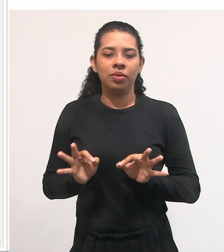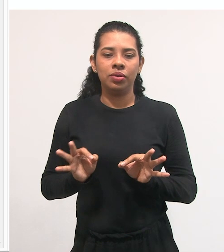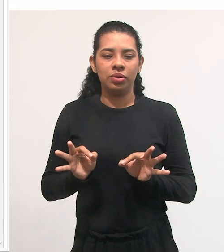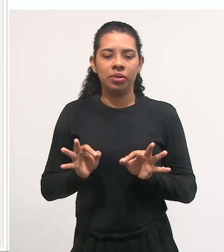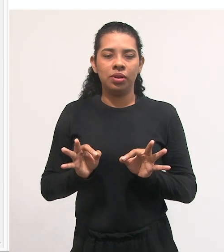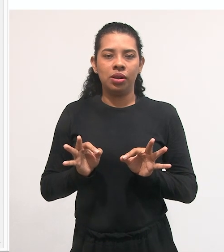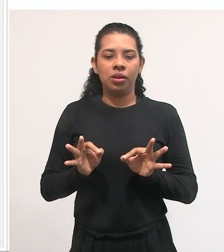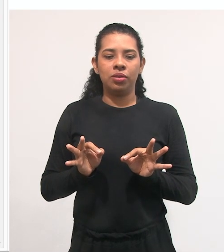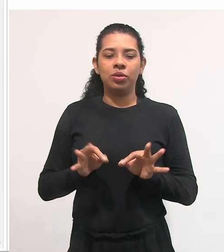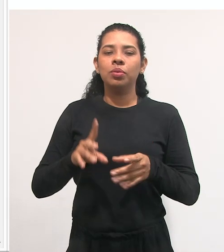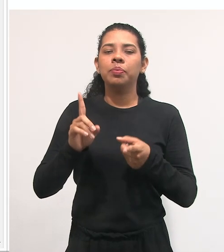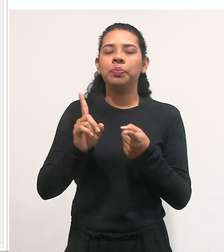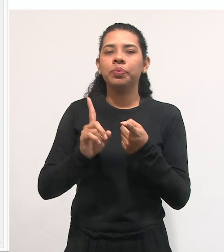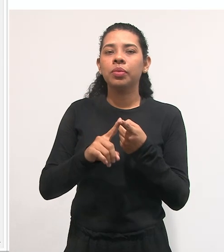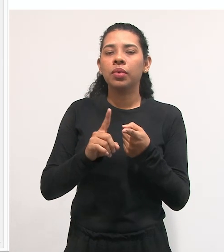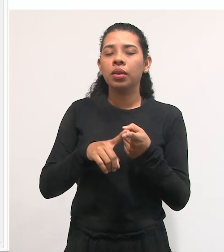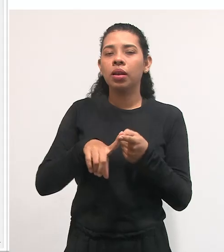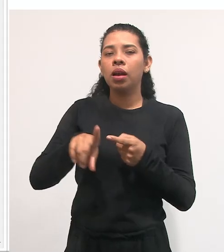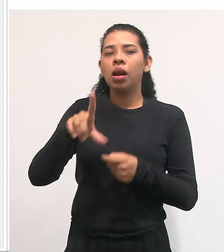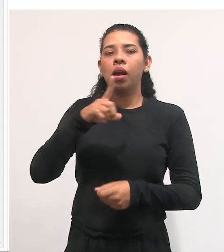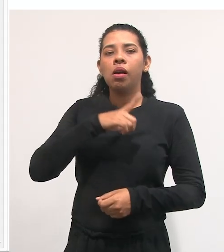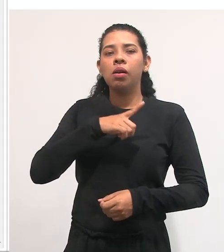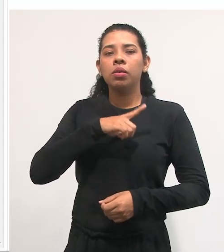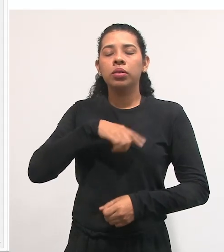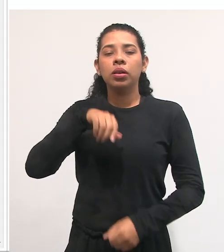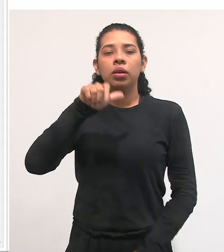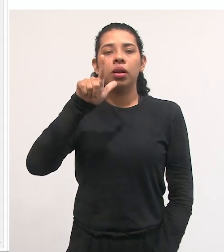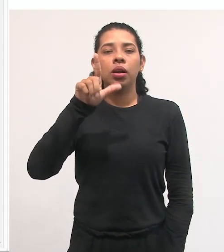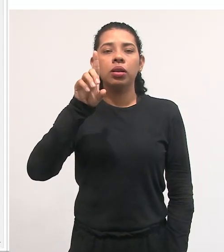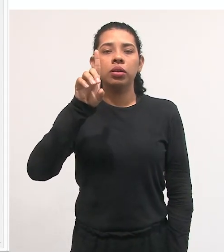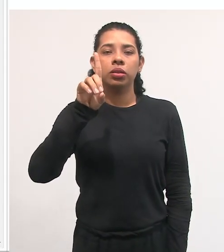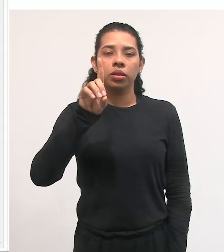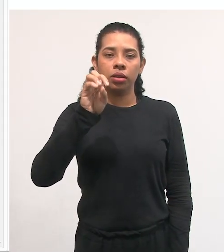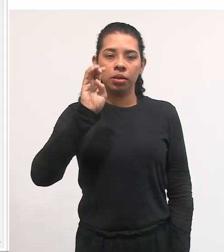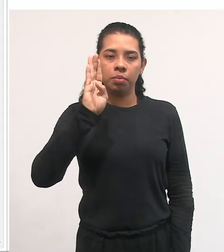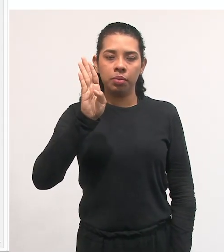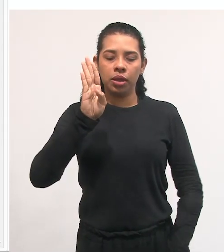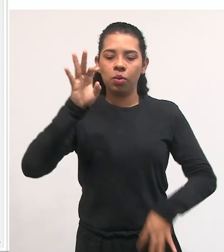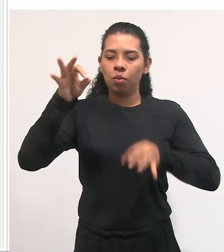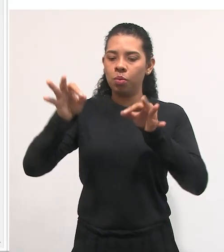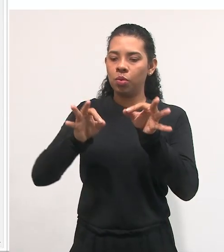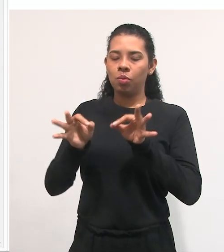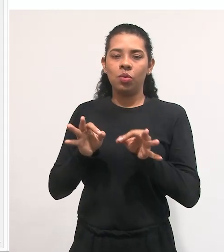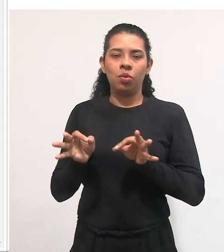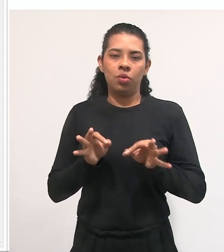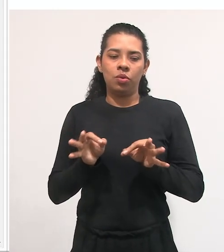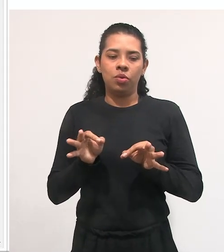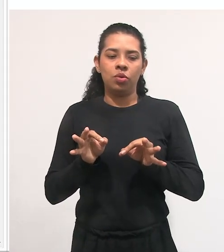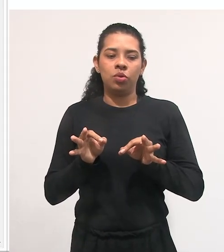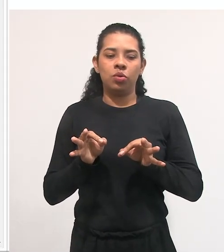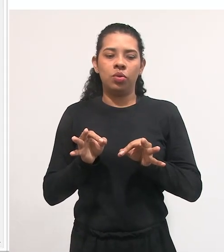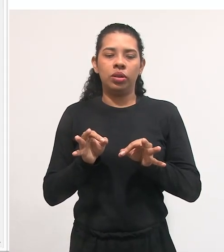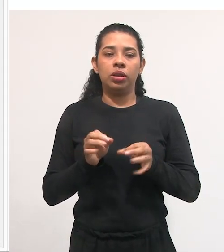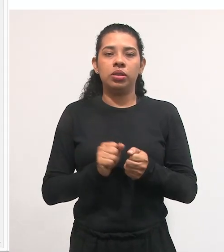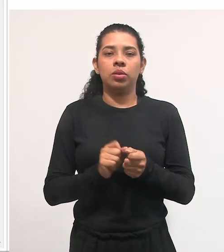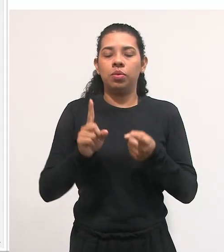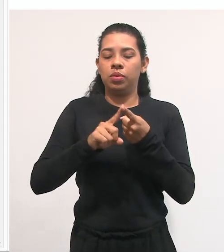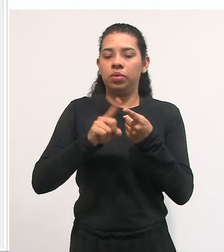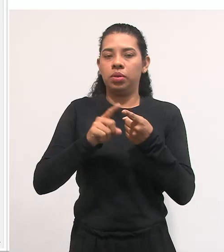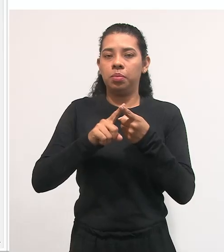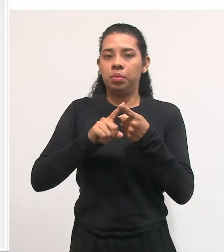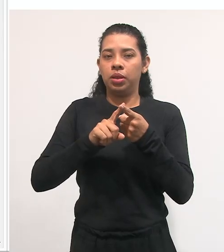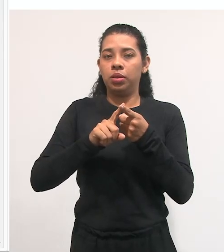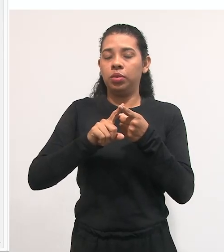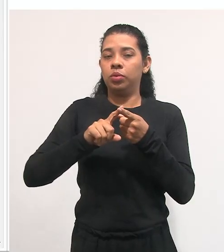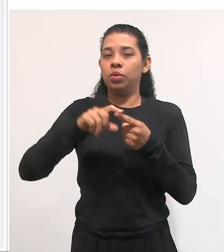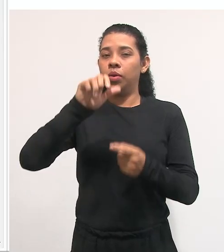tá? E aí, eu tenho, portanto, a LDB como cerne de orientação do currículo. Lá no artigo 26,